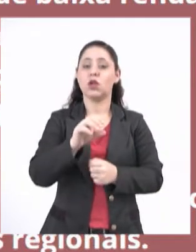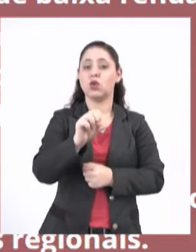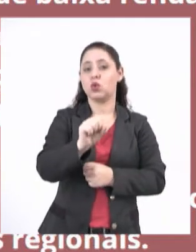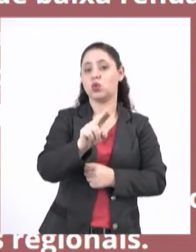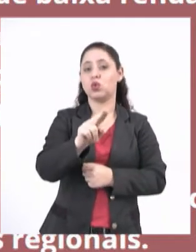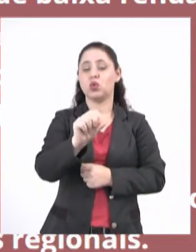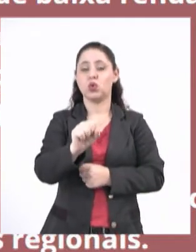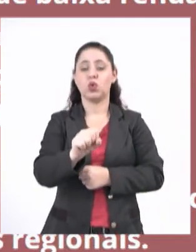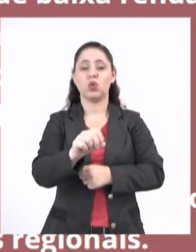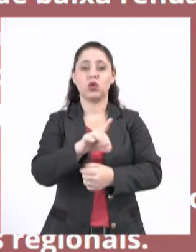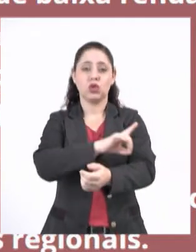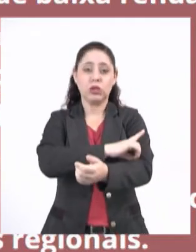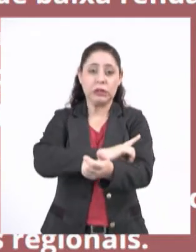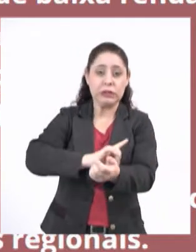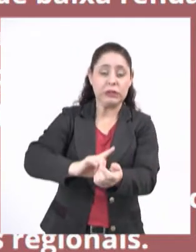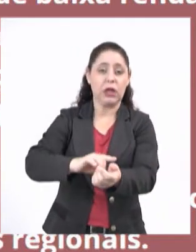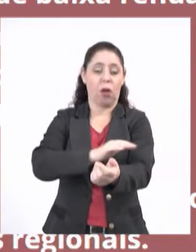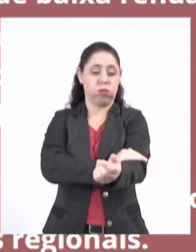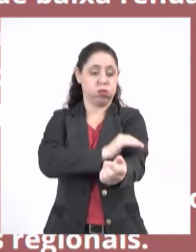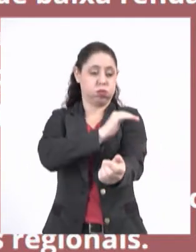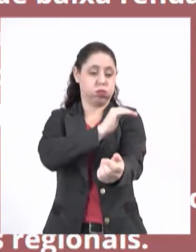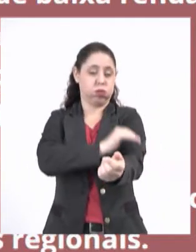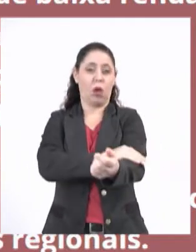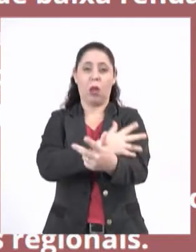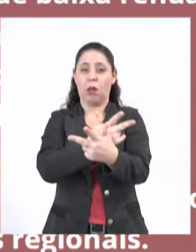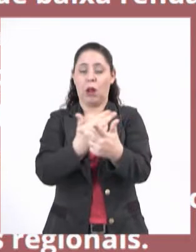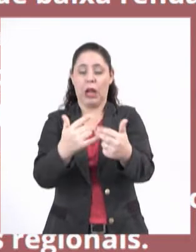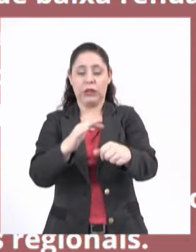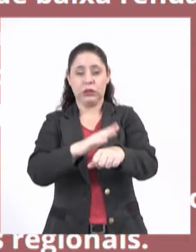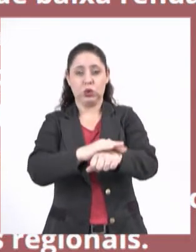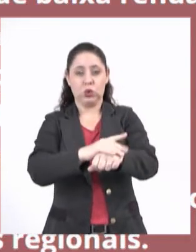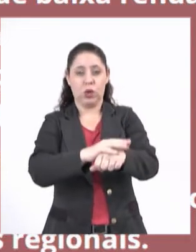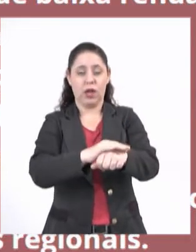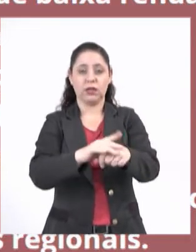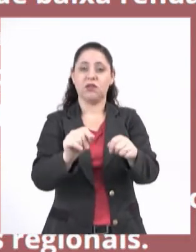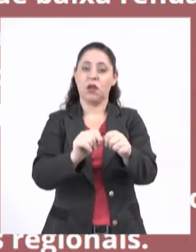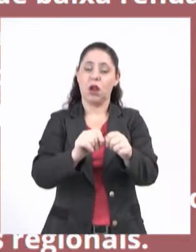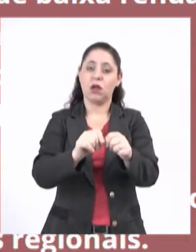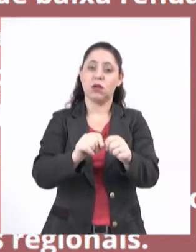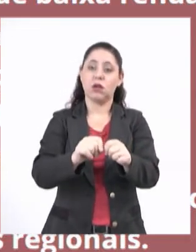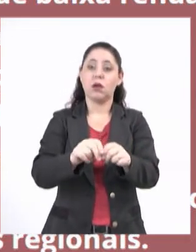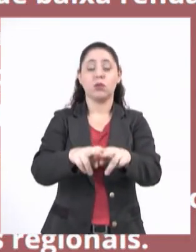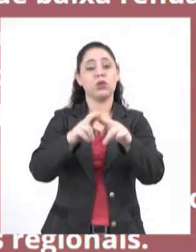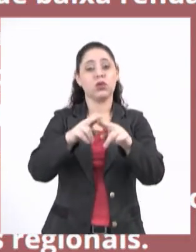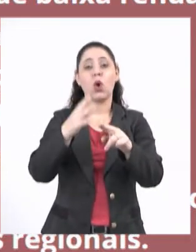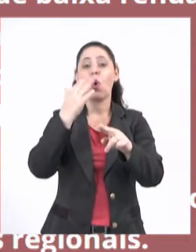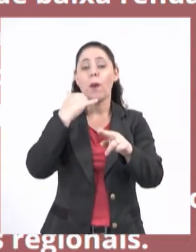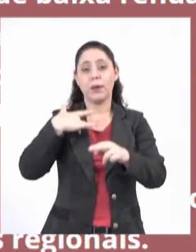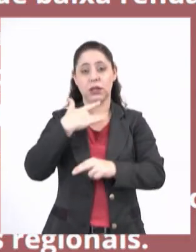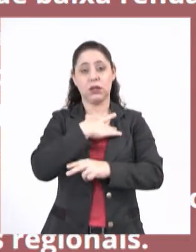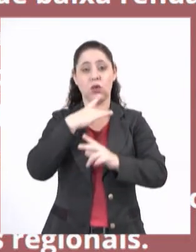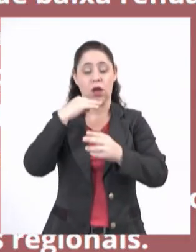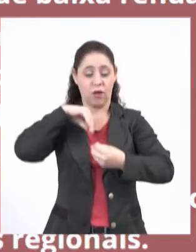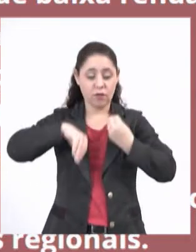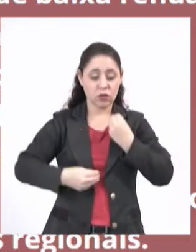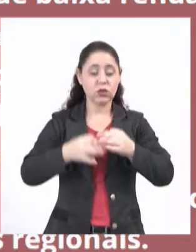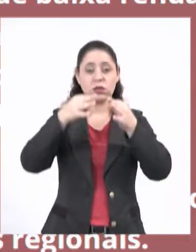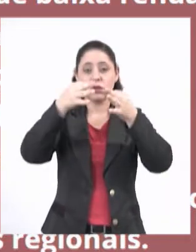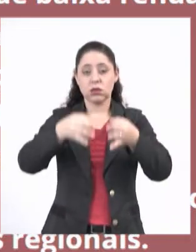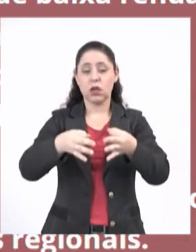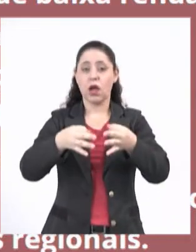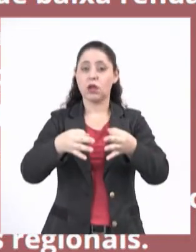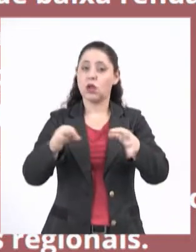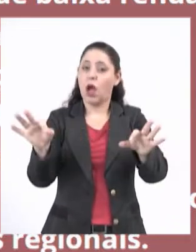diabetes, hipertensão, doenças crônicas, né? Então, a promoção da alimentação adequada e saudável vem aí no combate de duas frentes, de dois